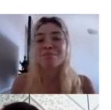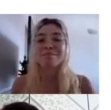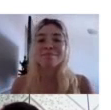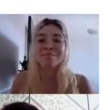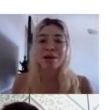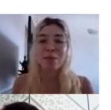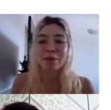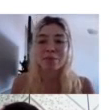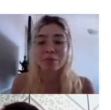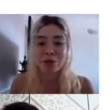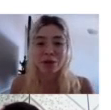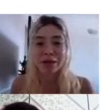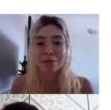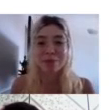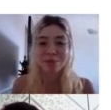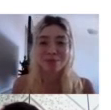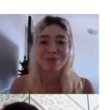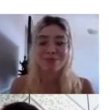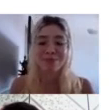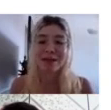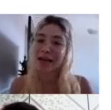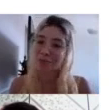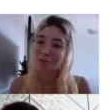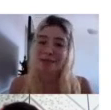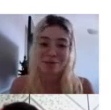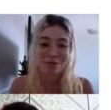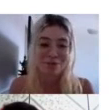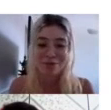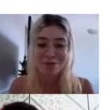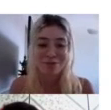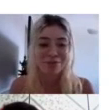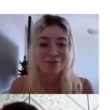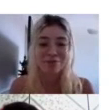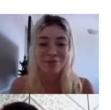palavra para a minha próxima colega. Obrigada pela atenção.